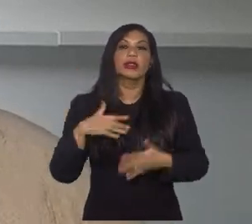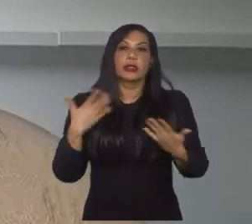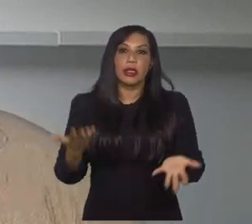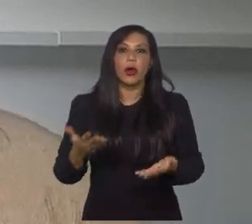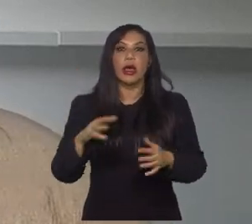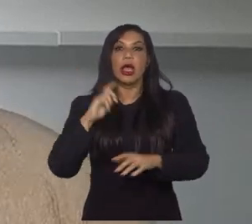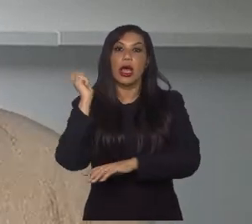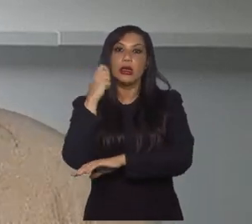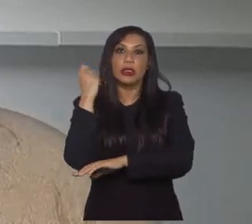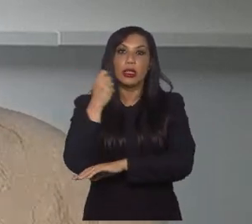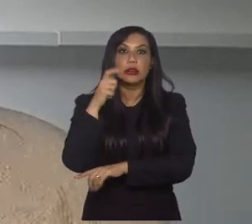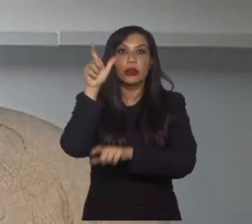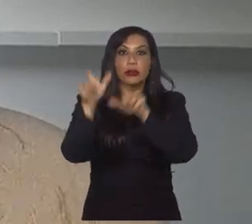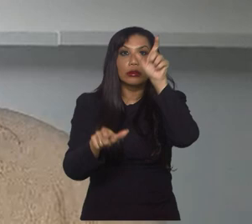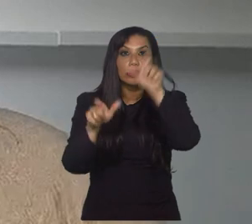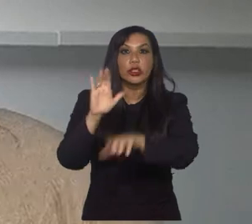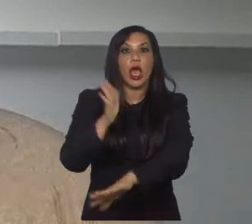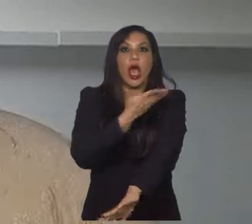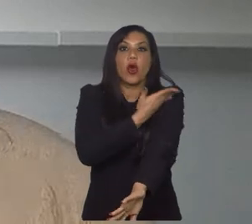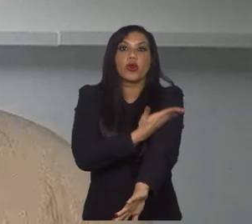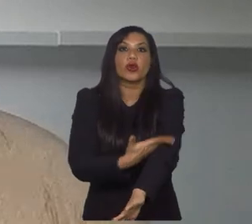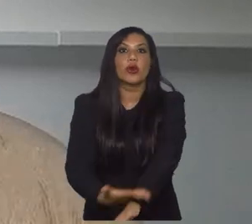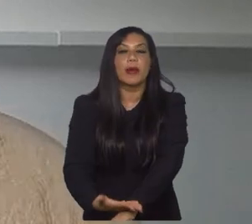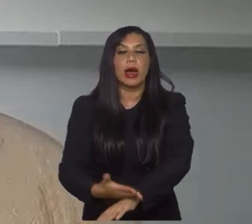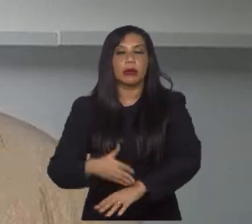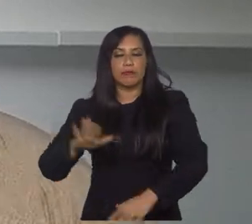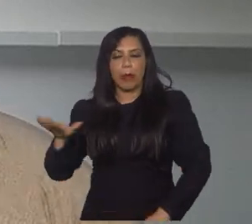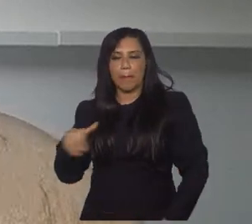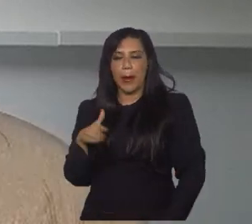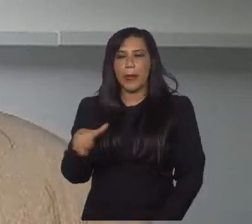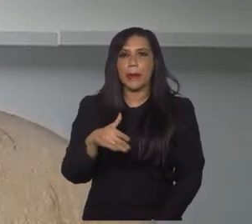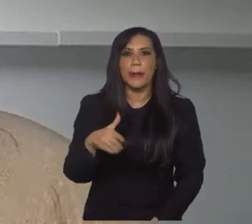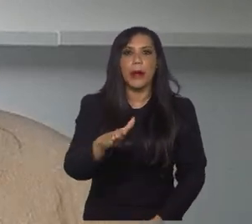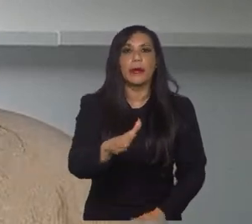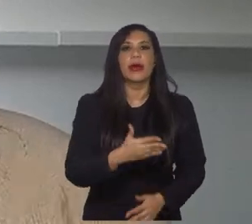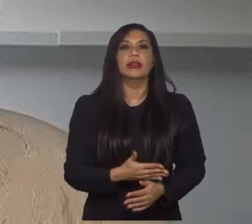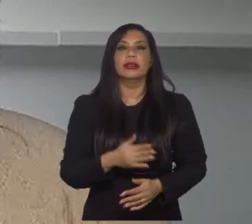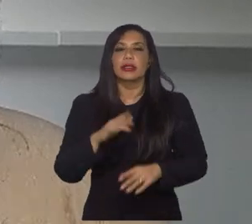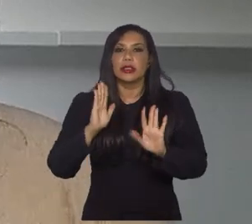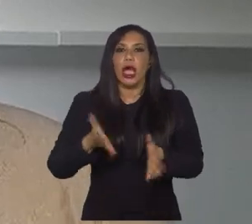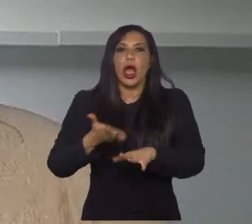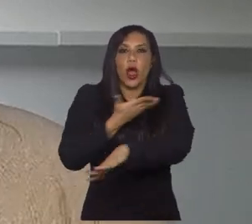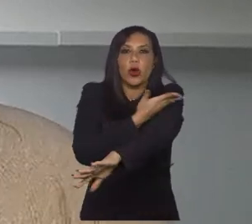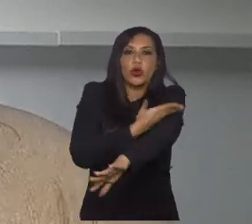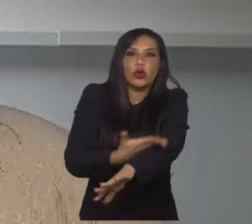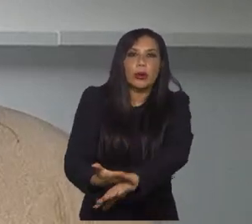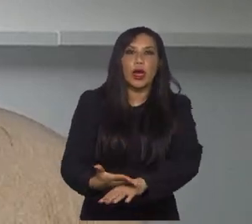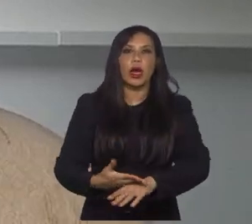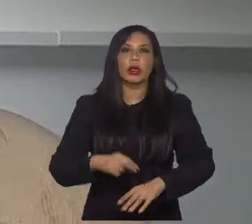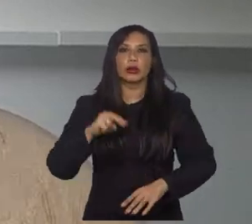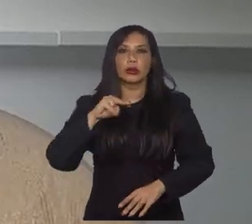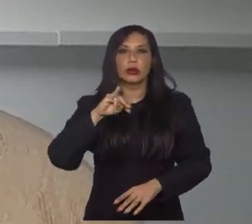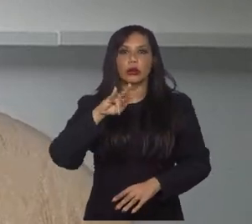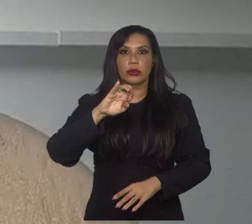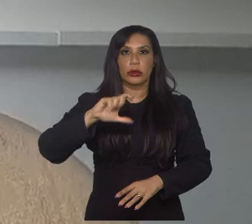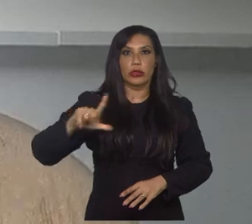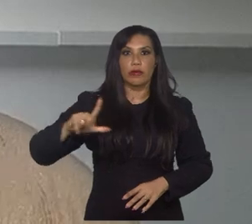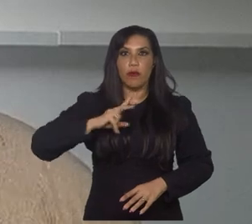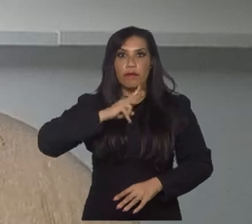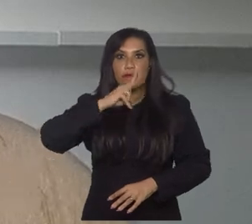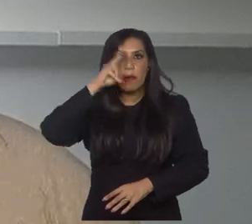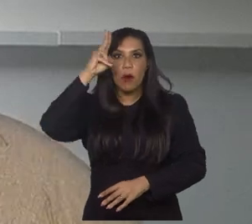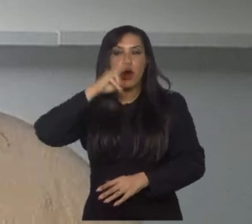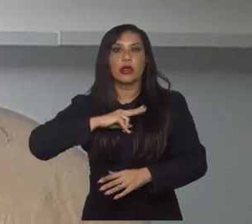Então, é uma seleção de jogadoras acostumadas a embates difíceis, acostumadas a um nível de exigência muito alto,